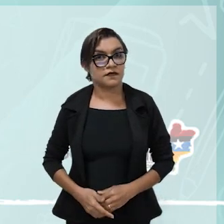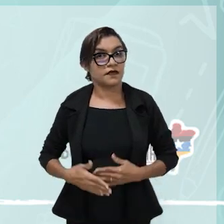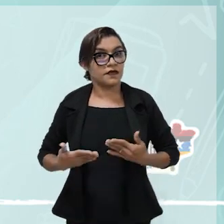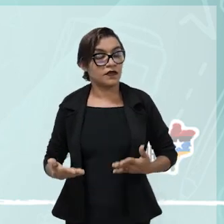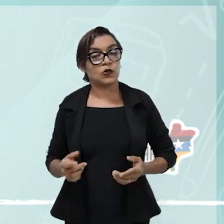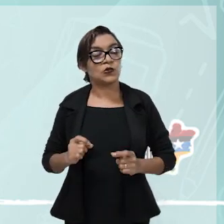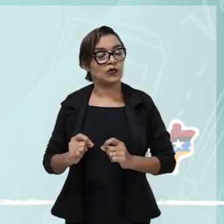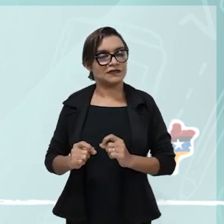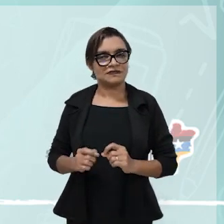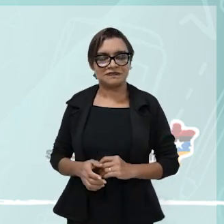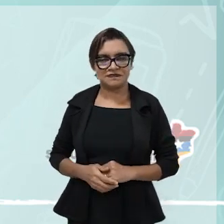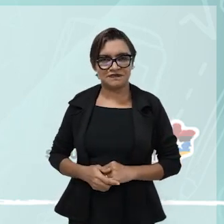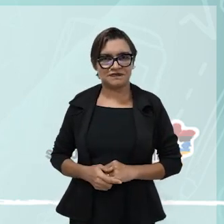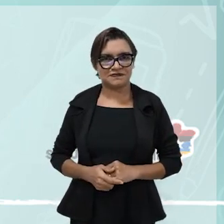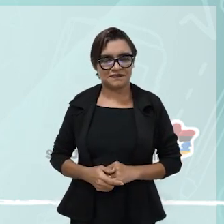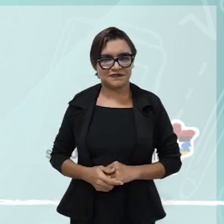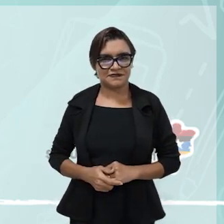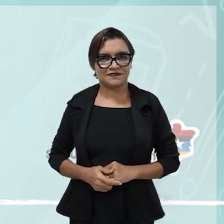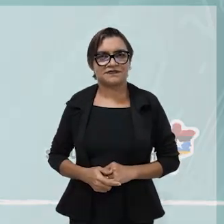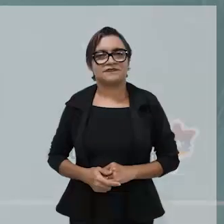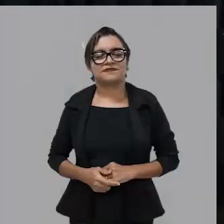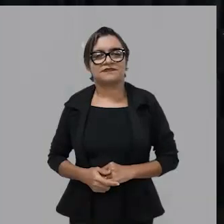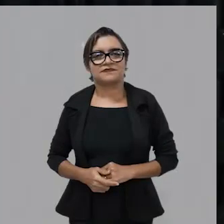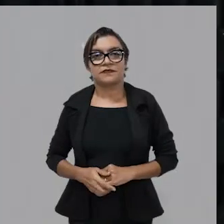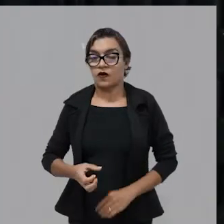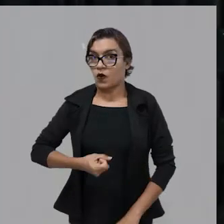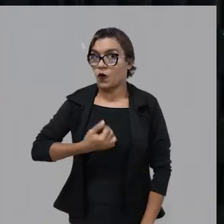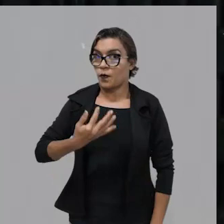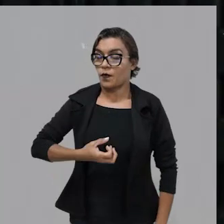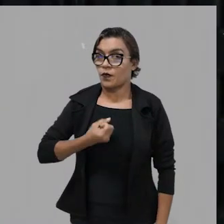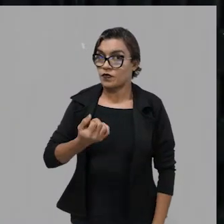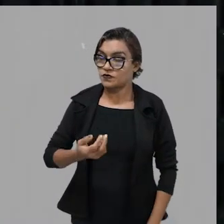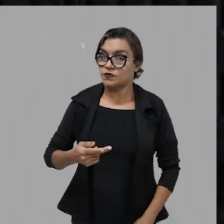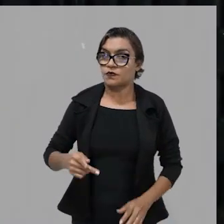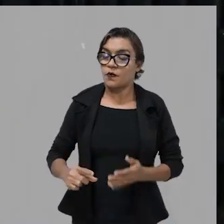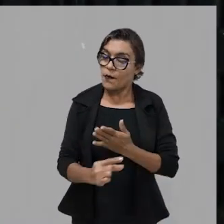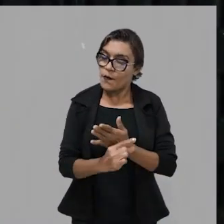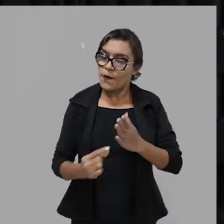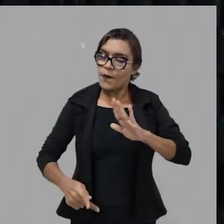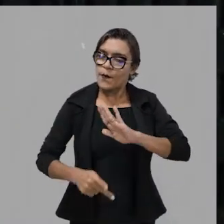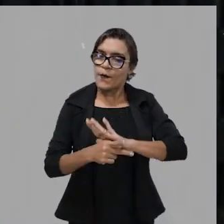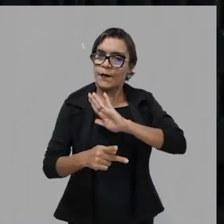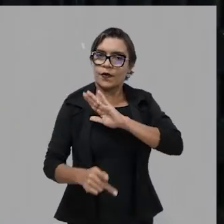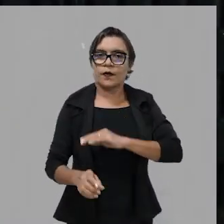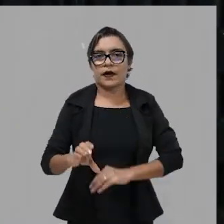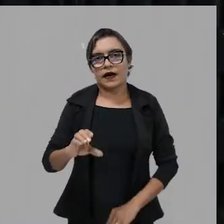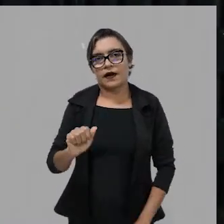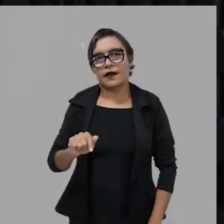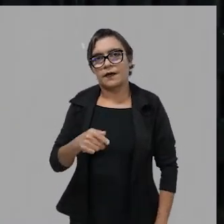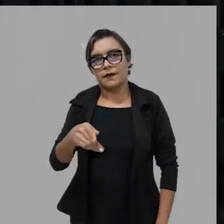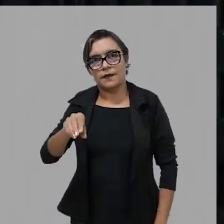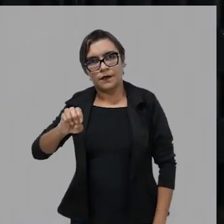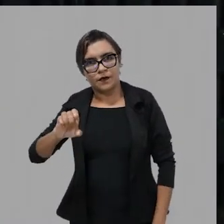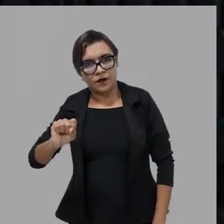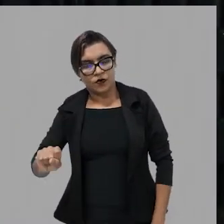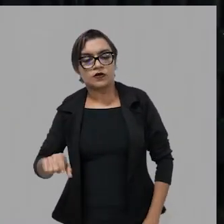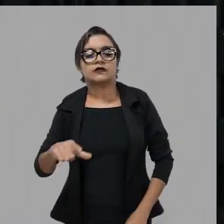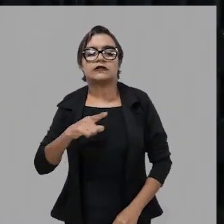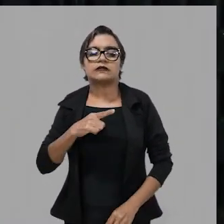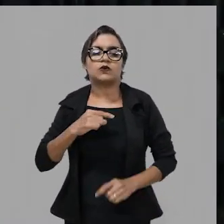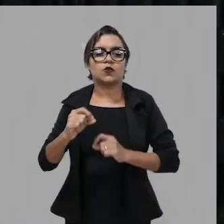turma, essa composição de Camões, ela é uma composição muito clássica, né?